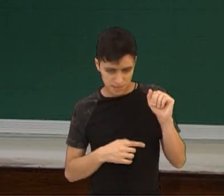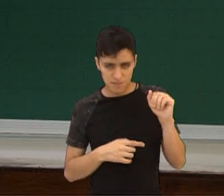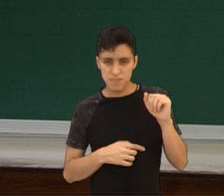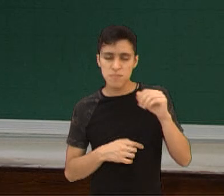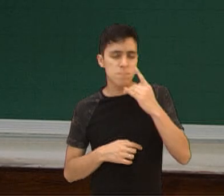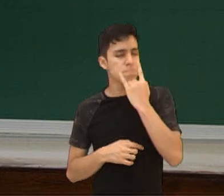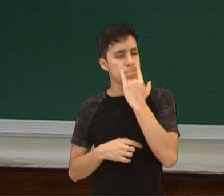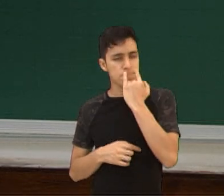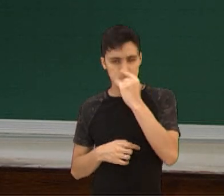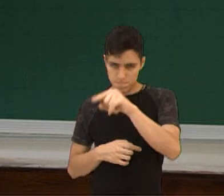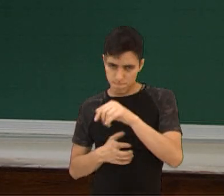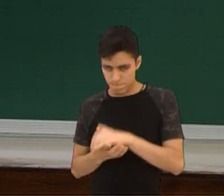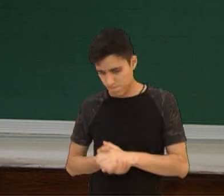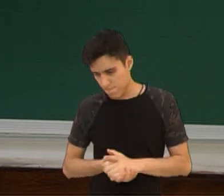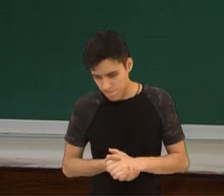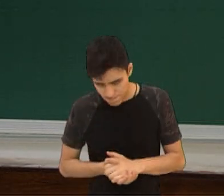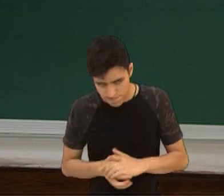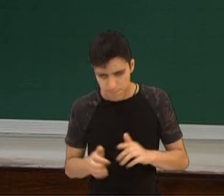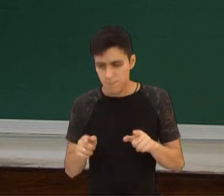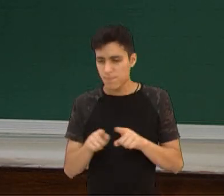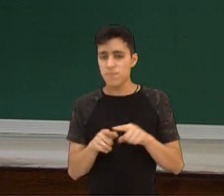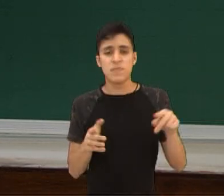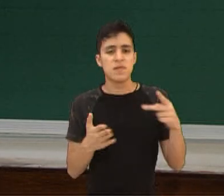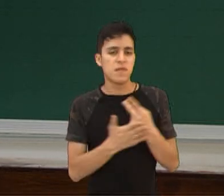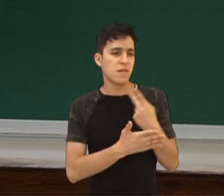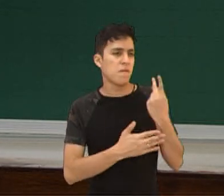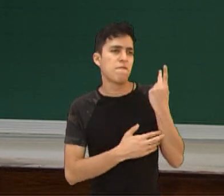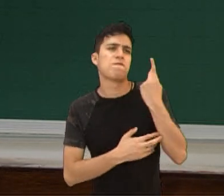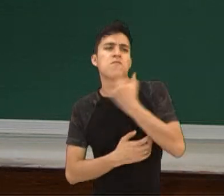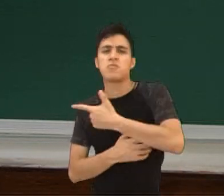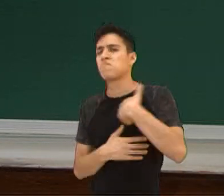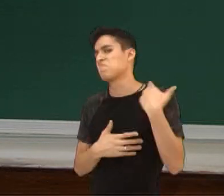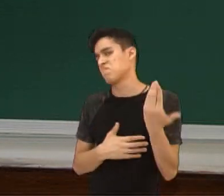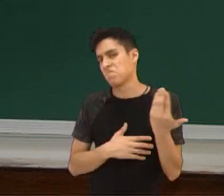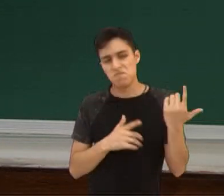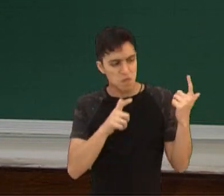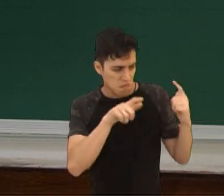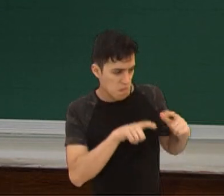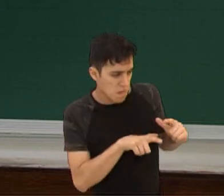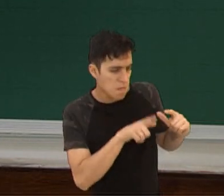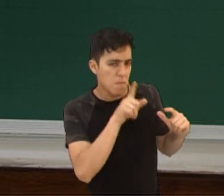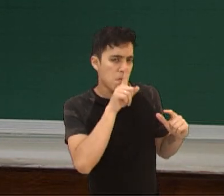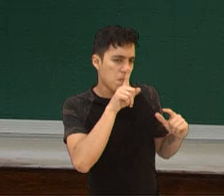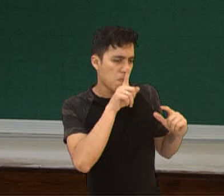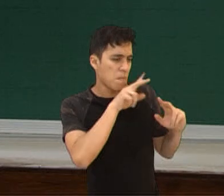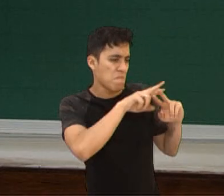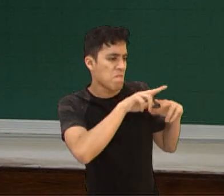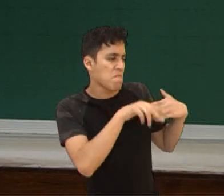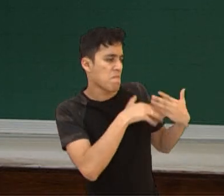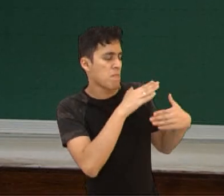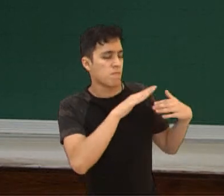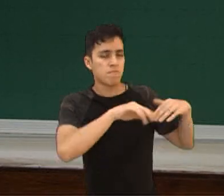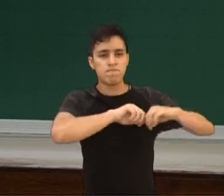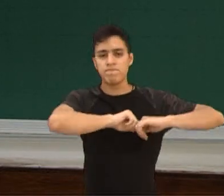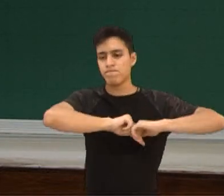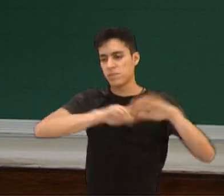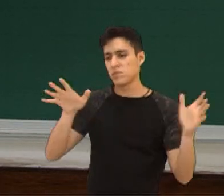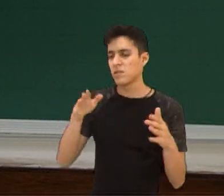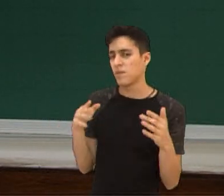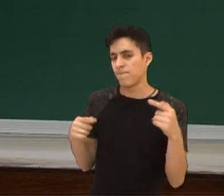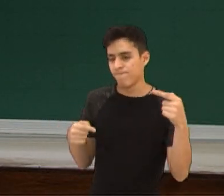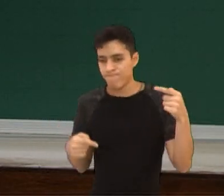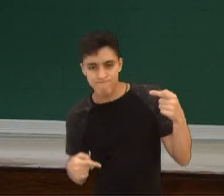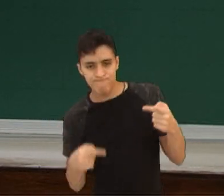tá? Mas também foi ali, fugiu de cativeiro, onde ele era criado, se espalhou pelo Brasil, concorre com o nosso queixada,